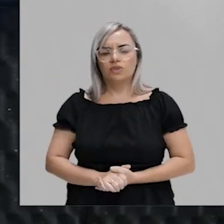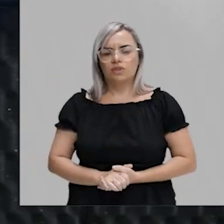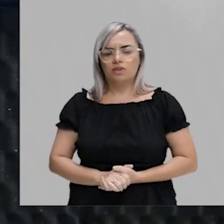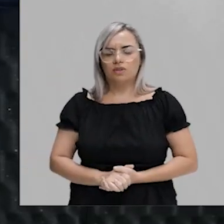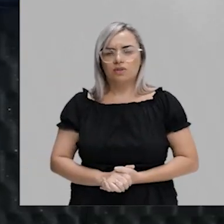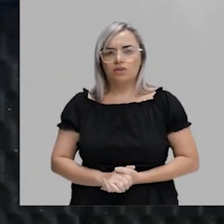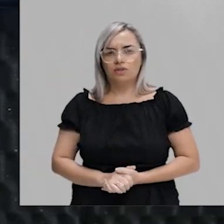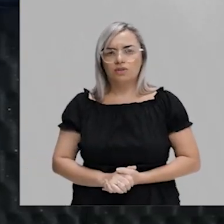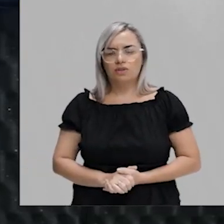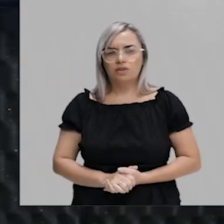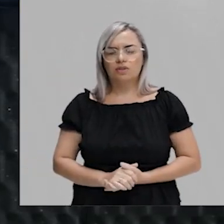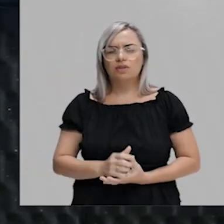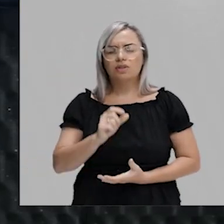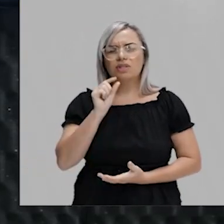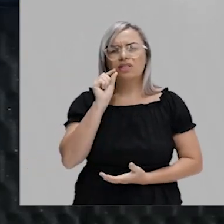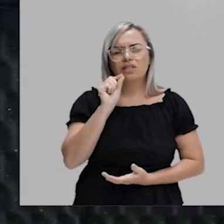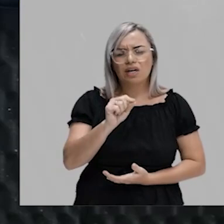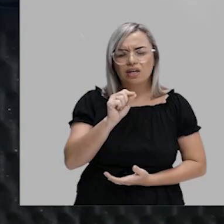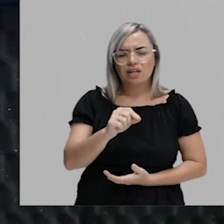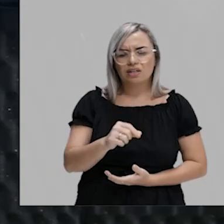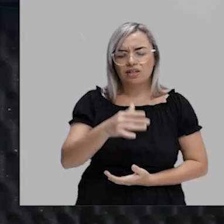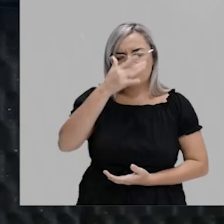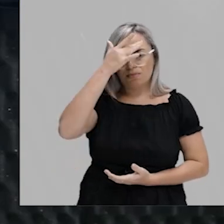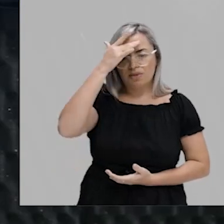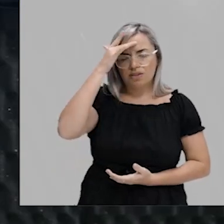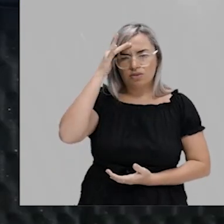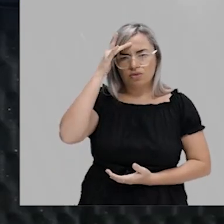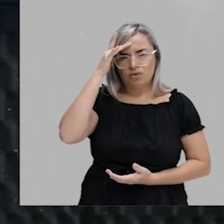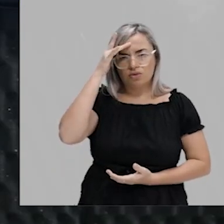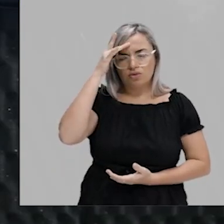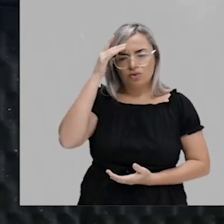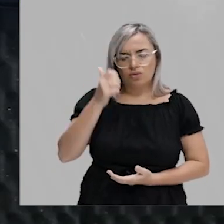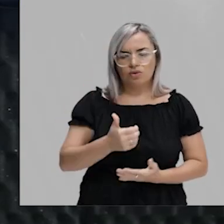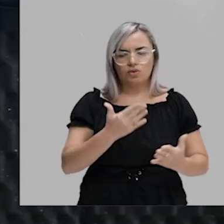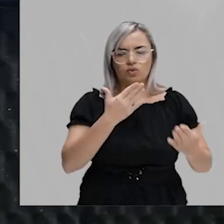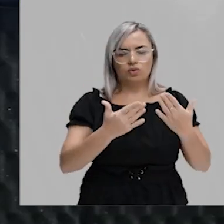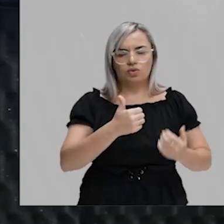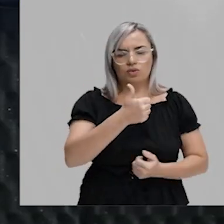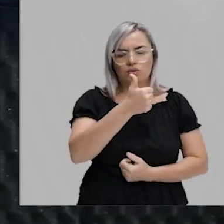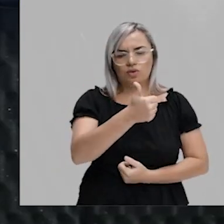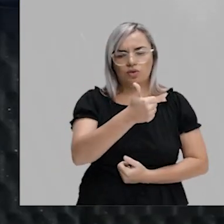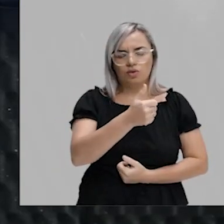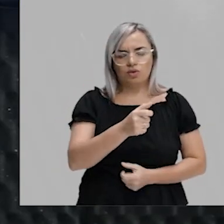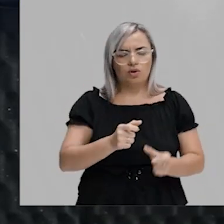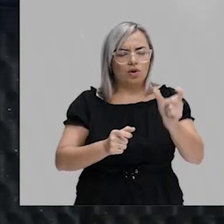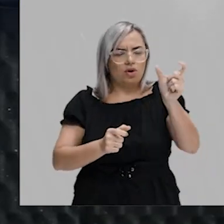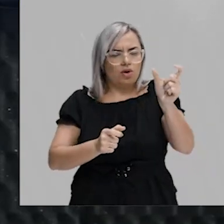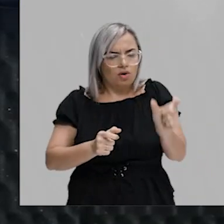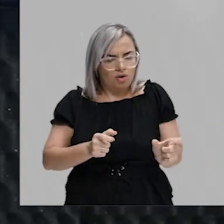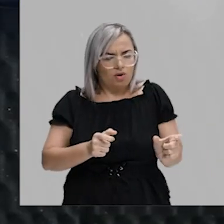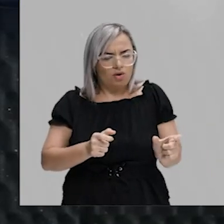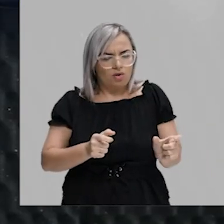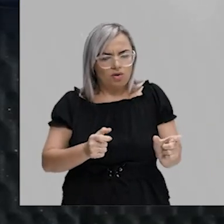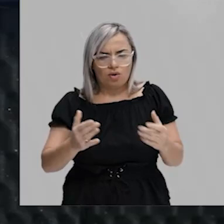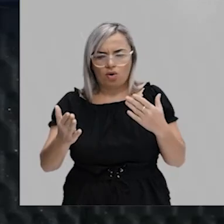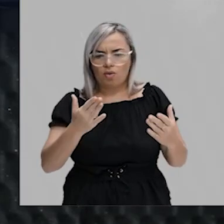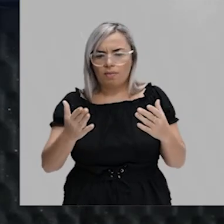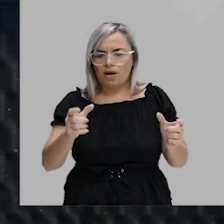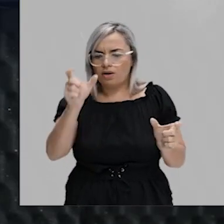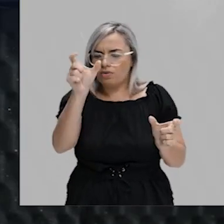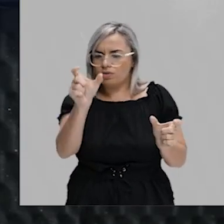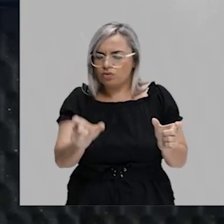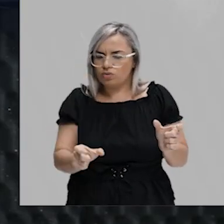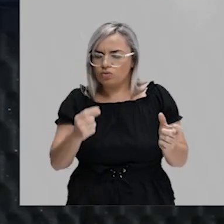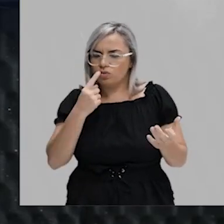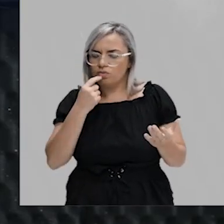1 estava na cena de crime? Ó, eu olho para o meu código de barra, parece. Será que